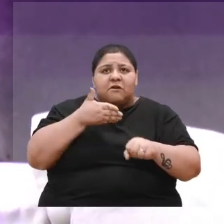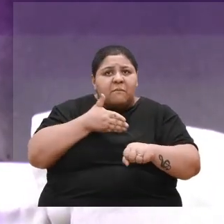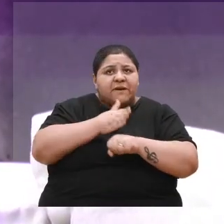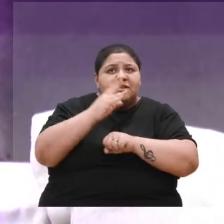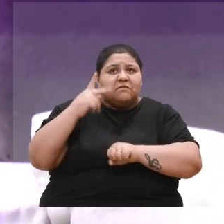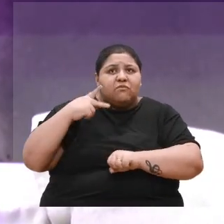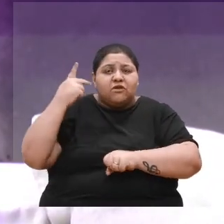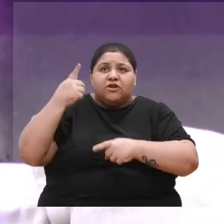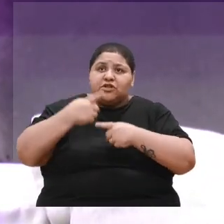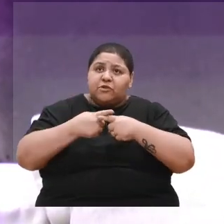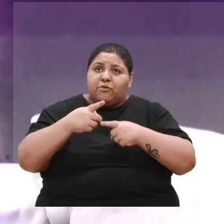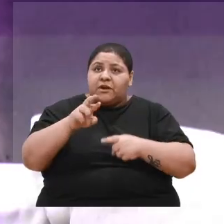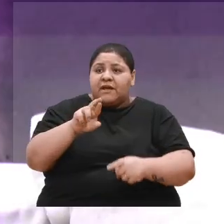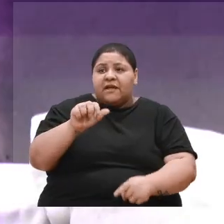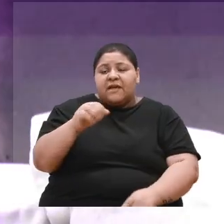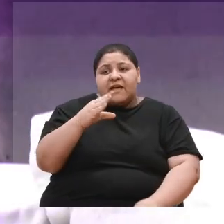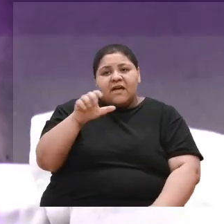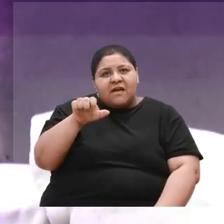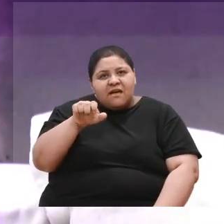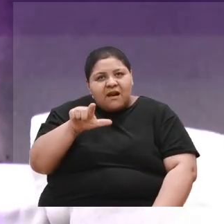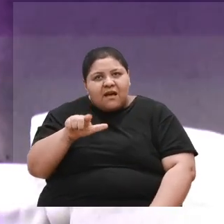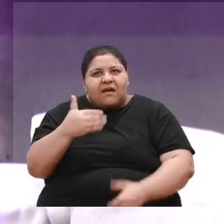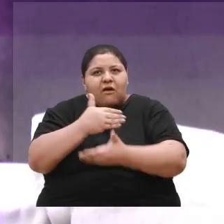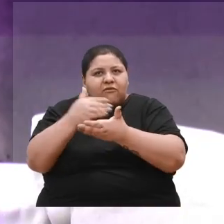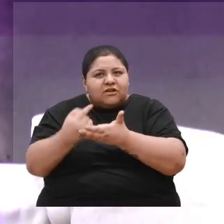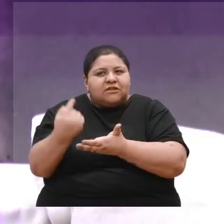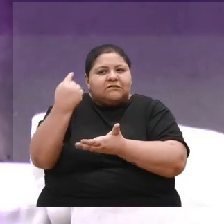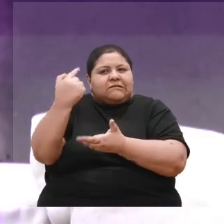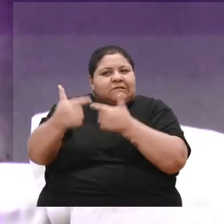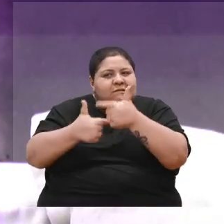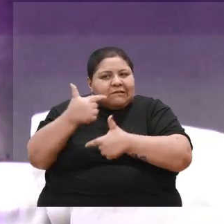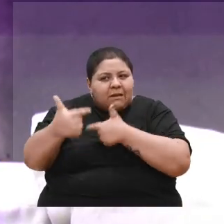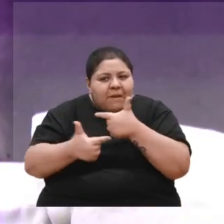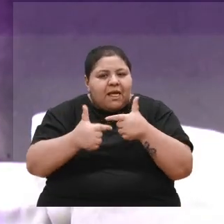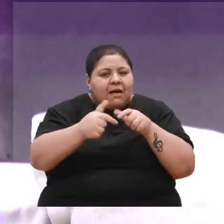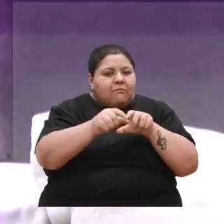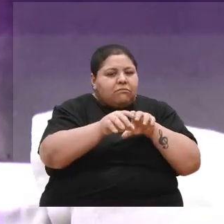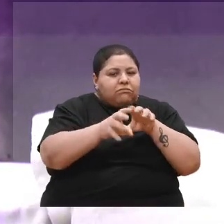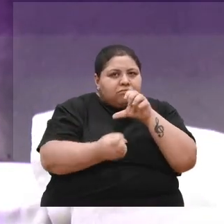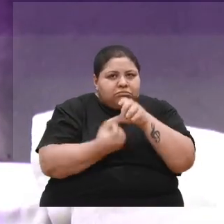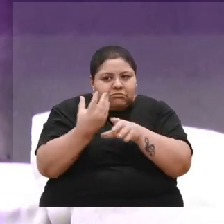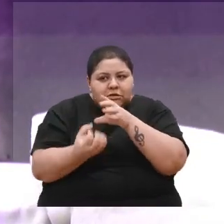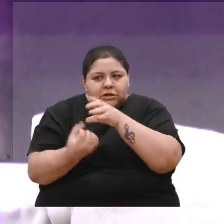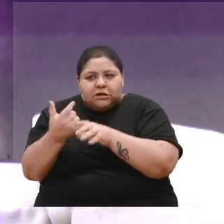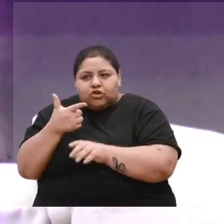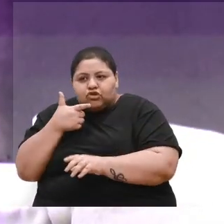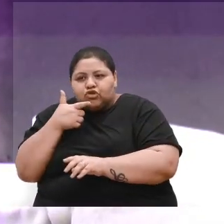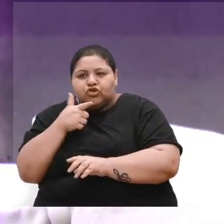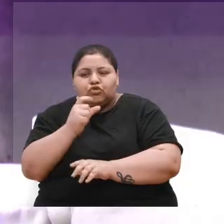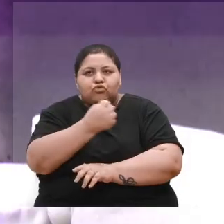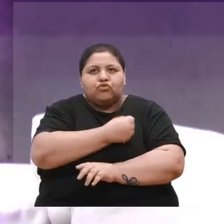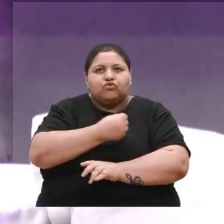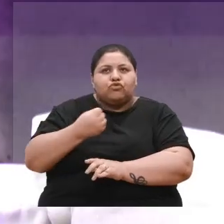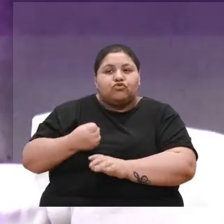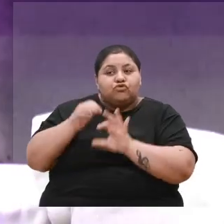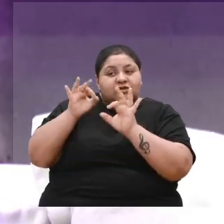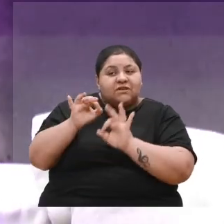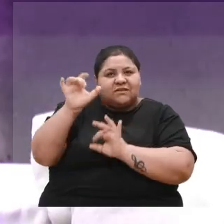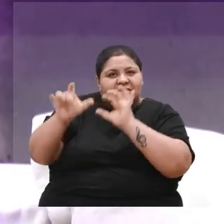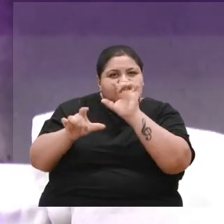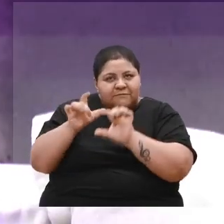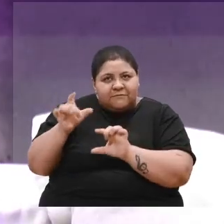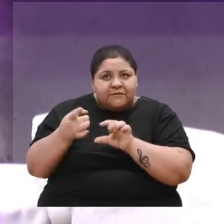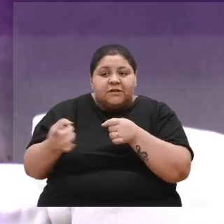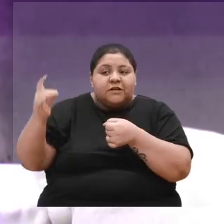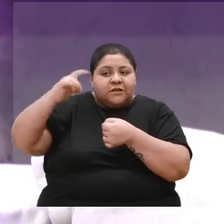política em função disso. E aí, pensando nisso também, trabalhar toda essa formação, e a gente atingiu um número considerável de pessoas